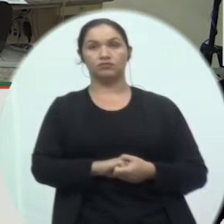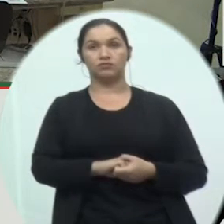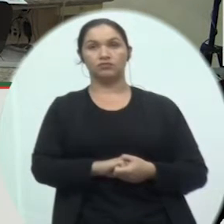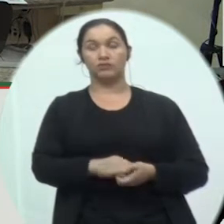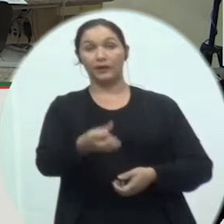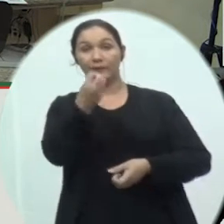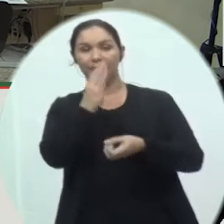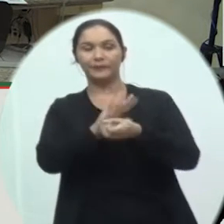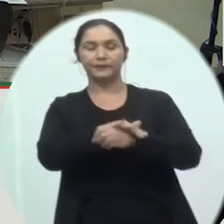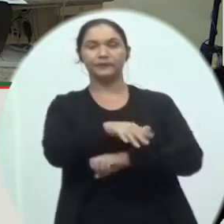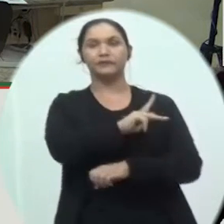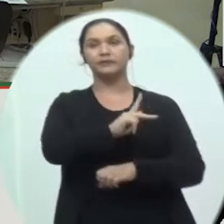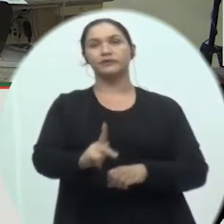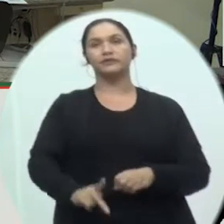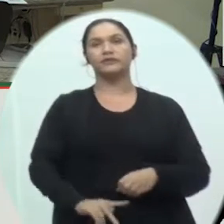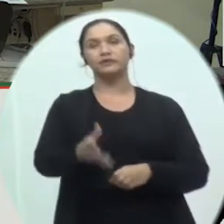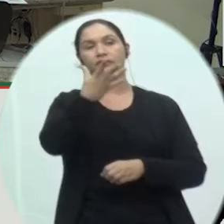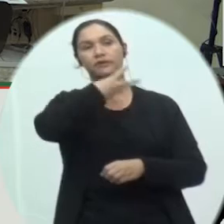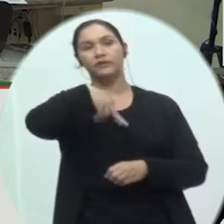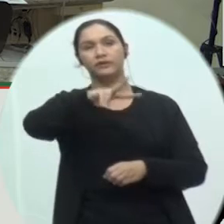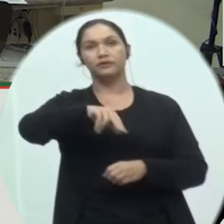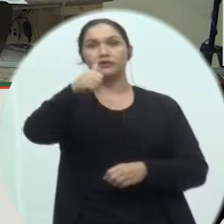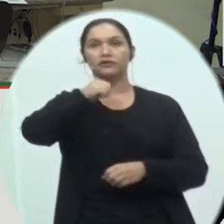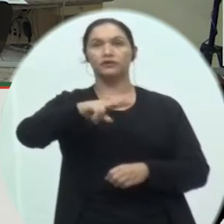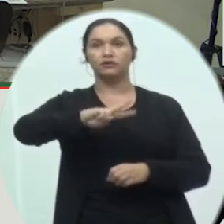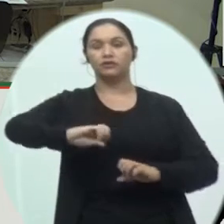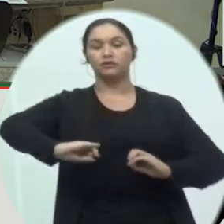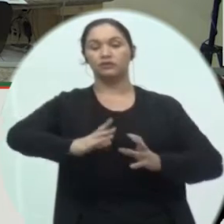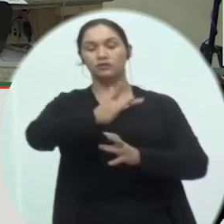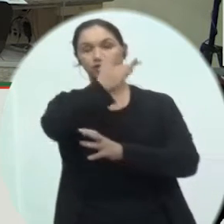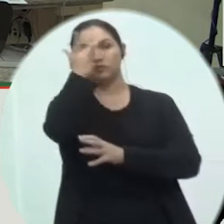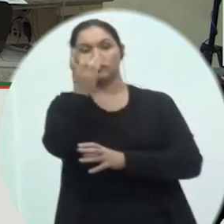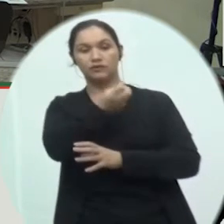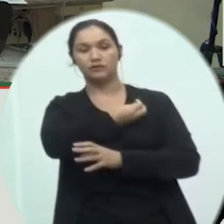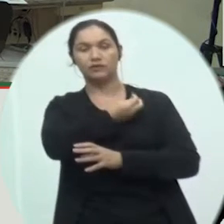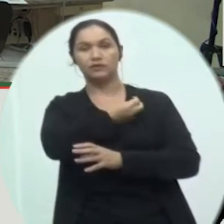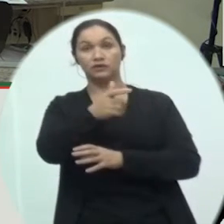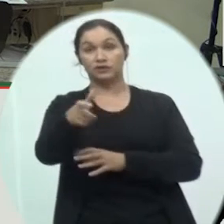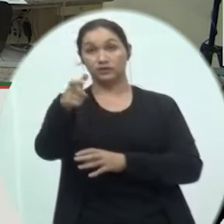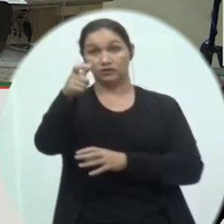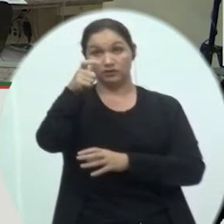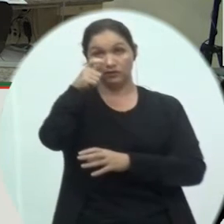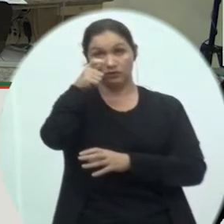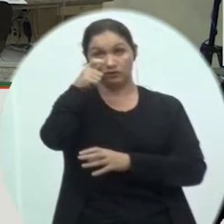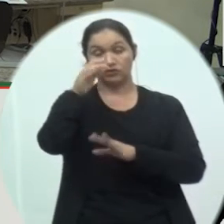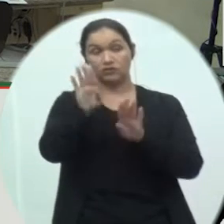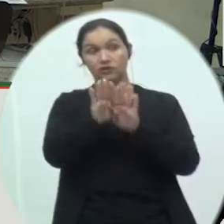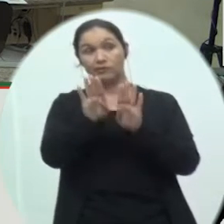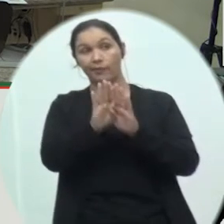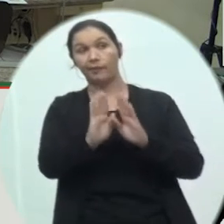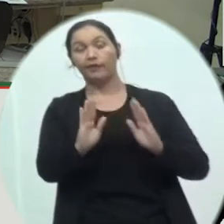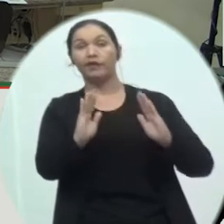Boa noite, senhor presidente, vereadores, vereadoras, por nos assistir aqui em casa via Facebook.